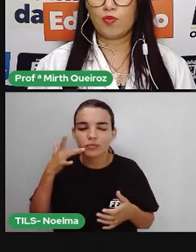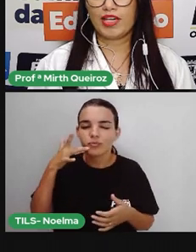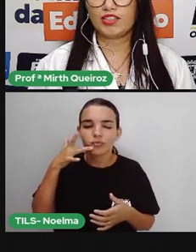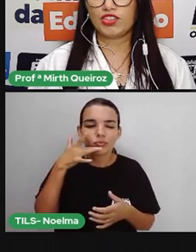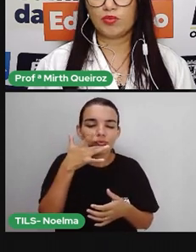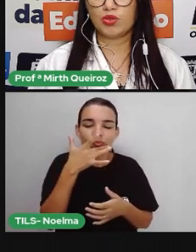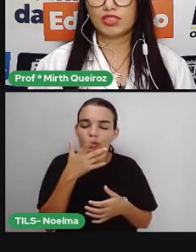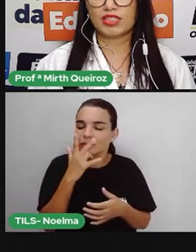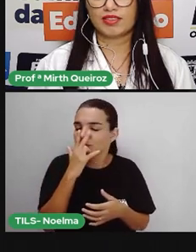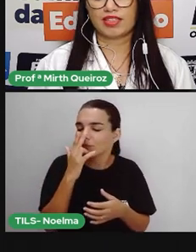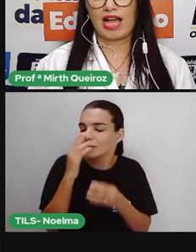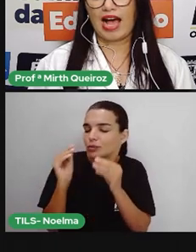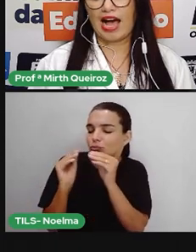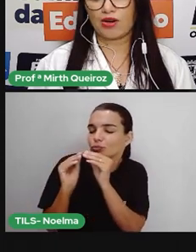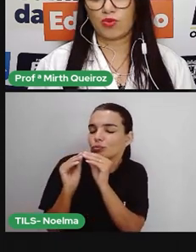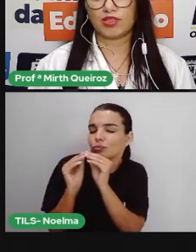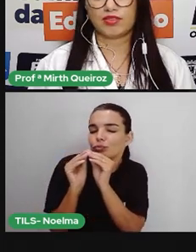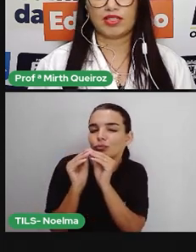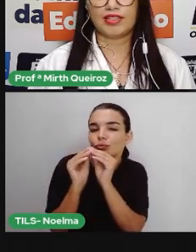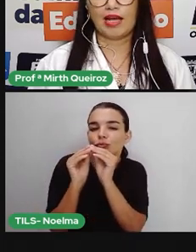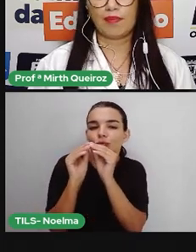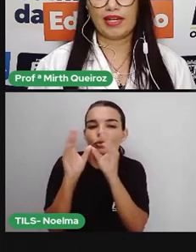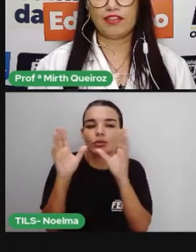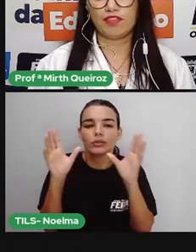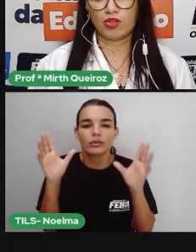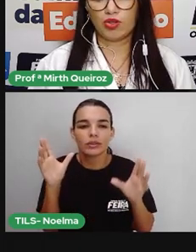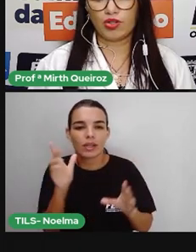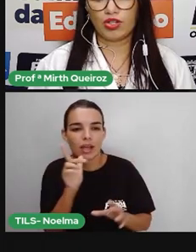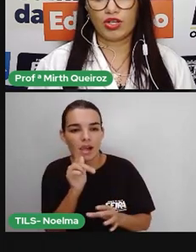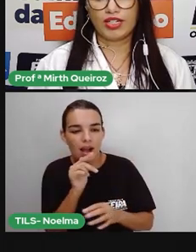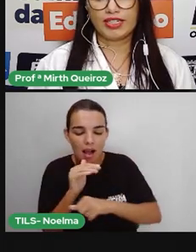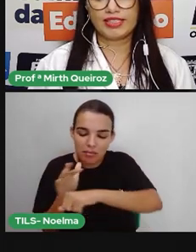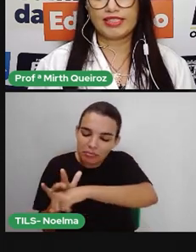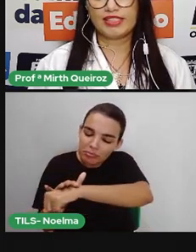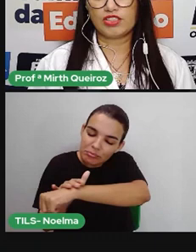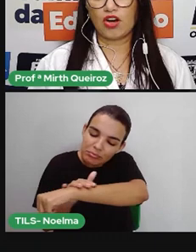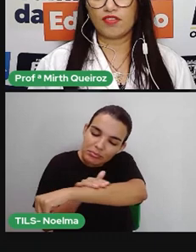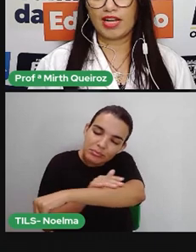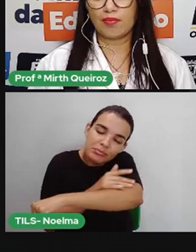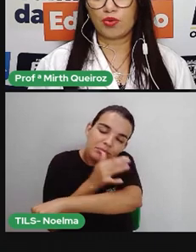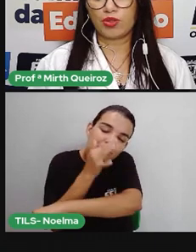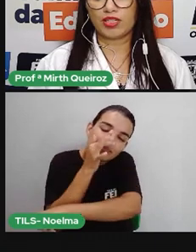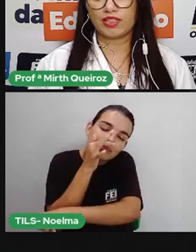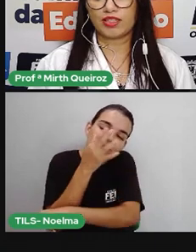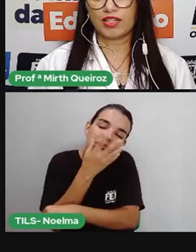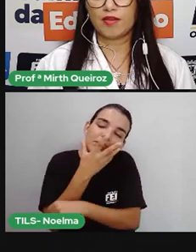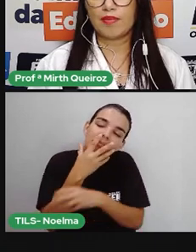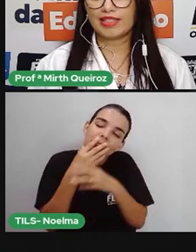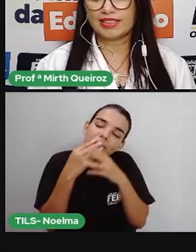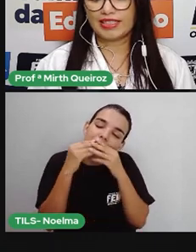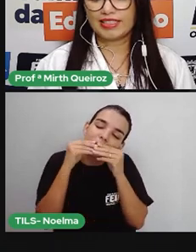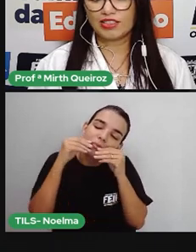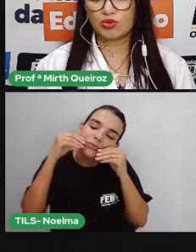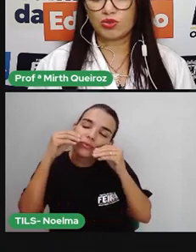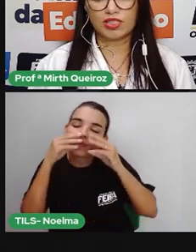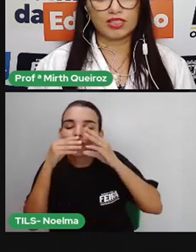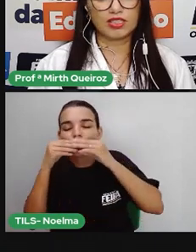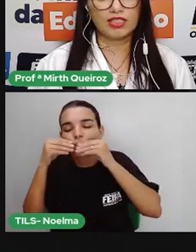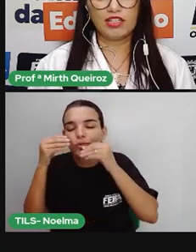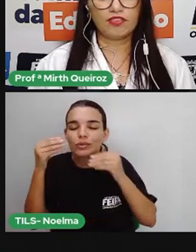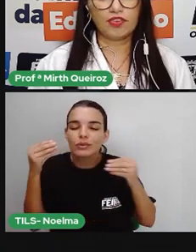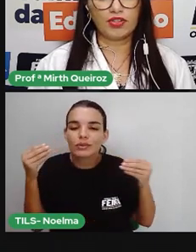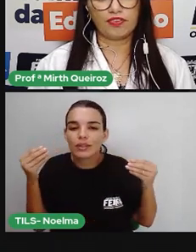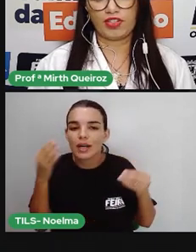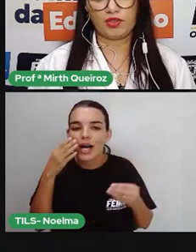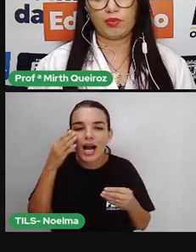como beijo de moça, água, na pele flor que se dissolve na boca, mas este açúcar